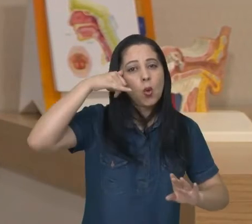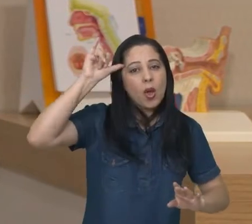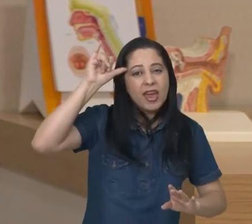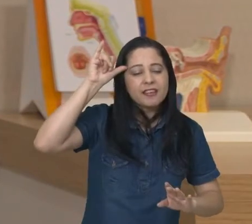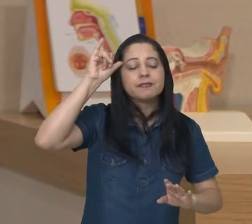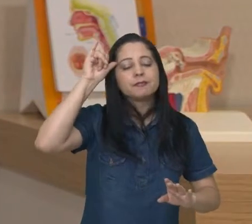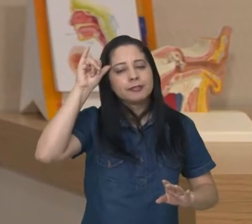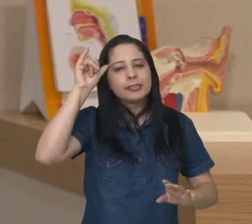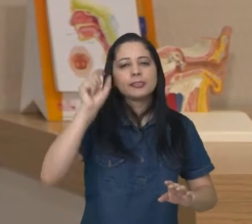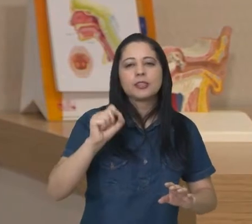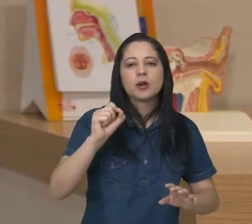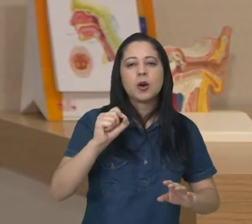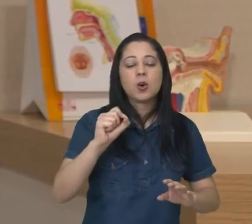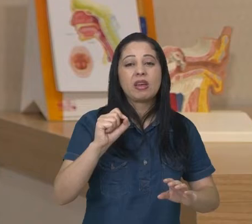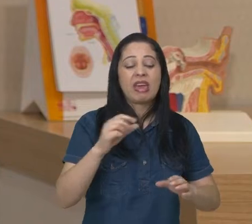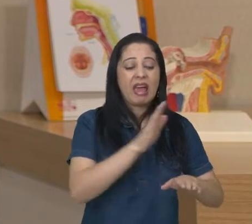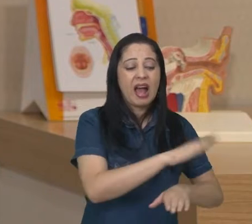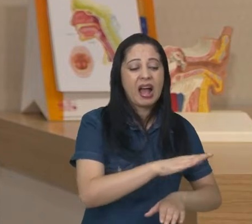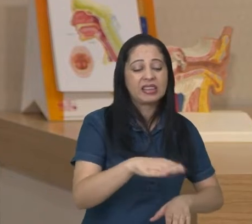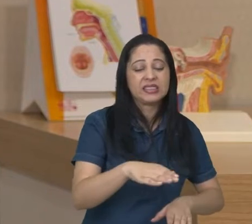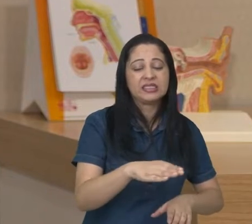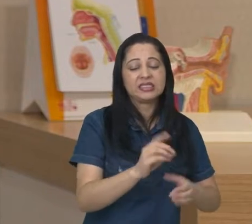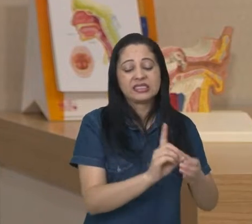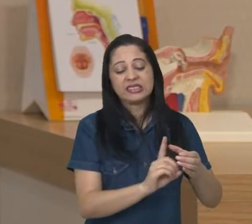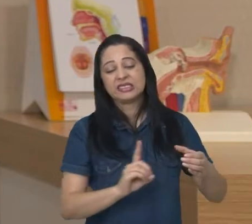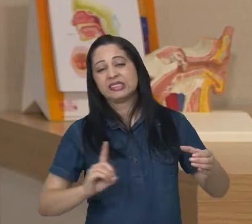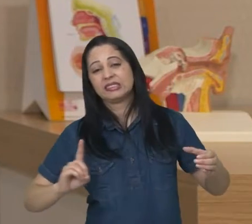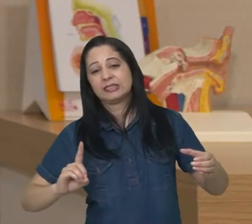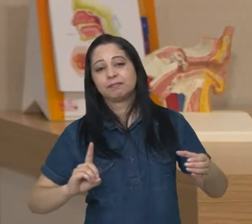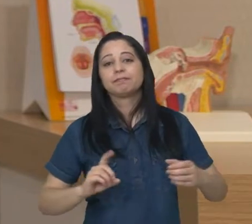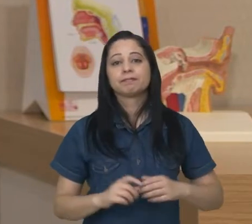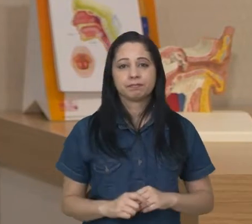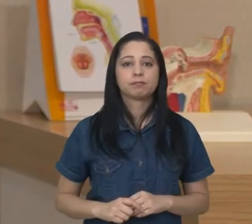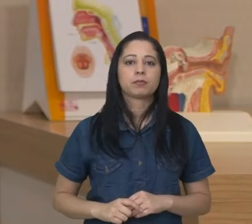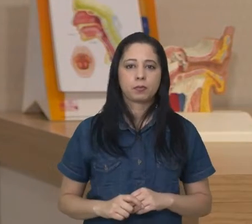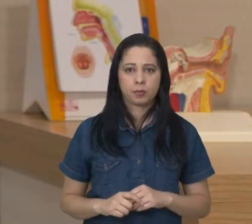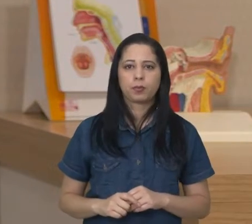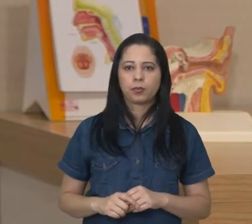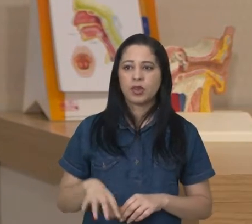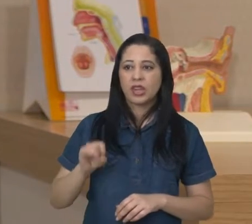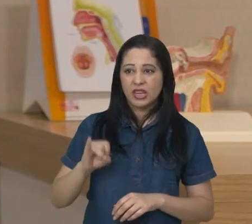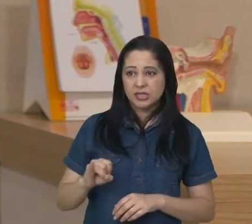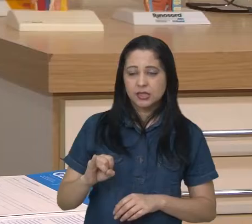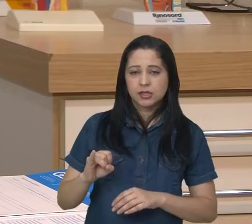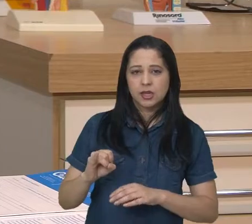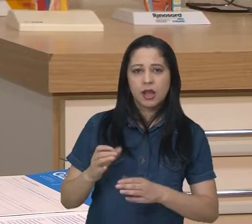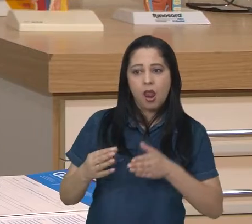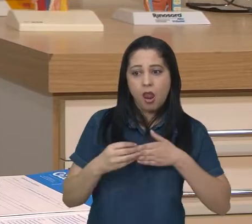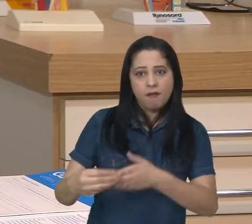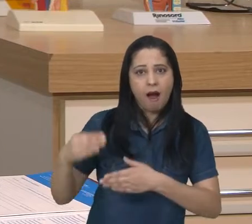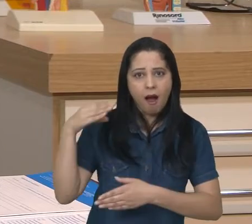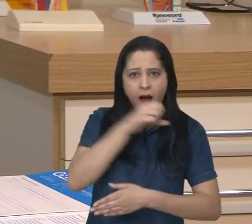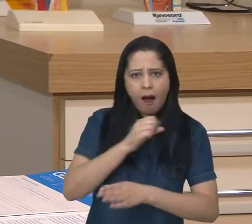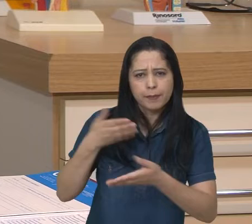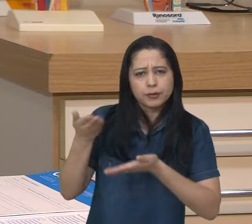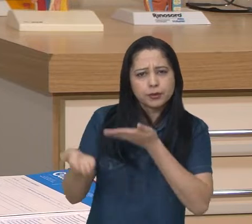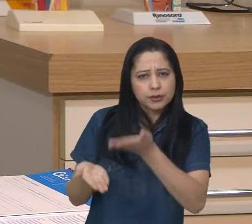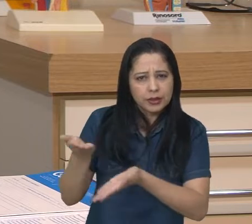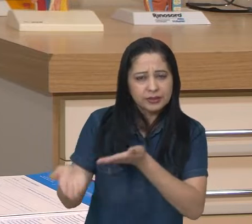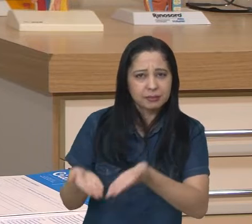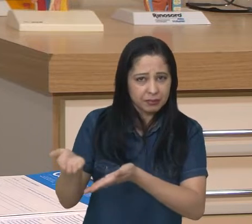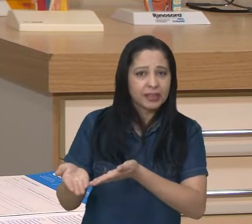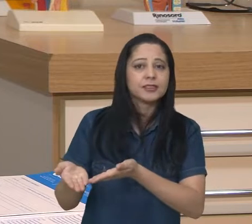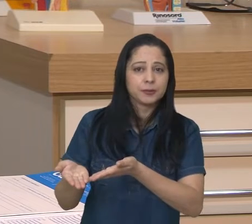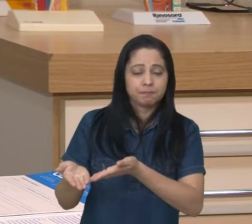precoce evita sérios danos e constrangimentos, inclusive de convívio social no futuro. Já consegue encaminhar